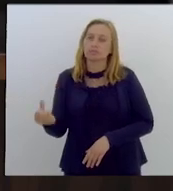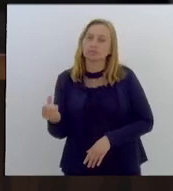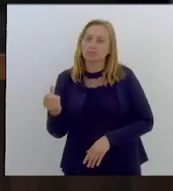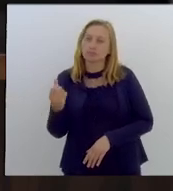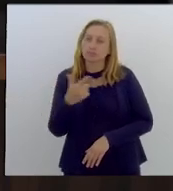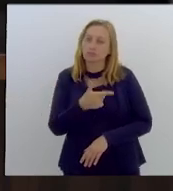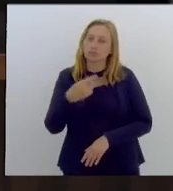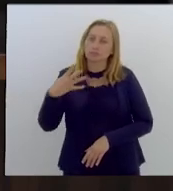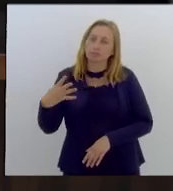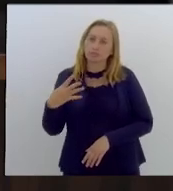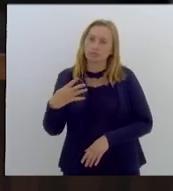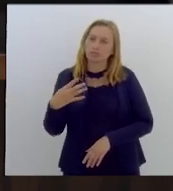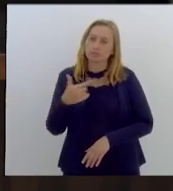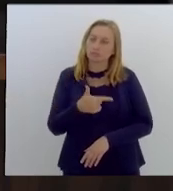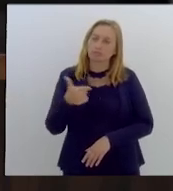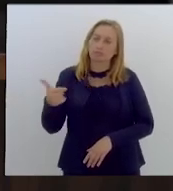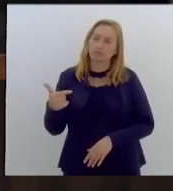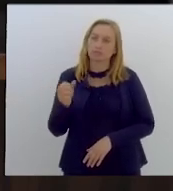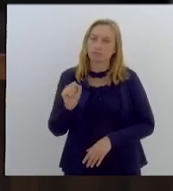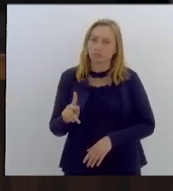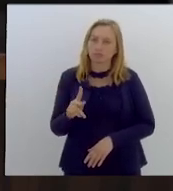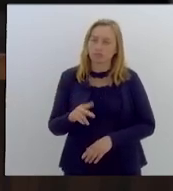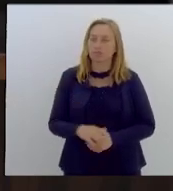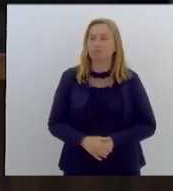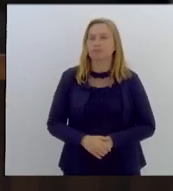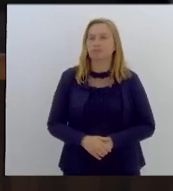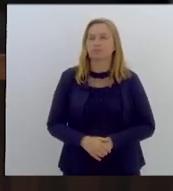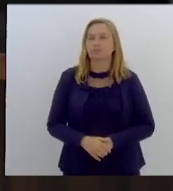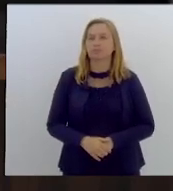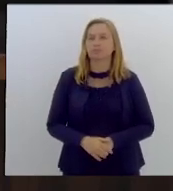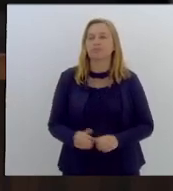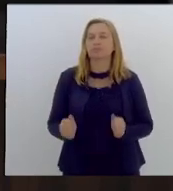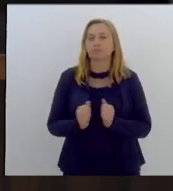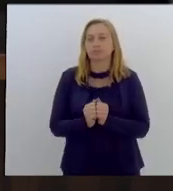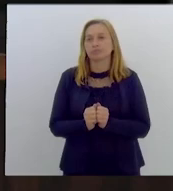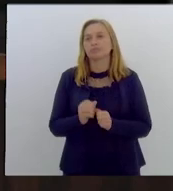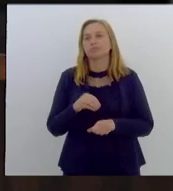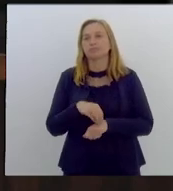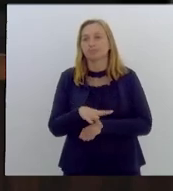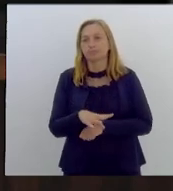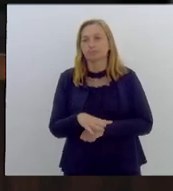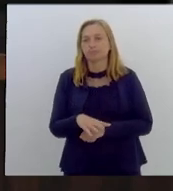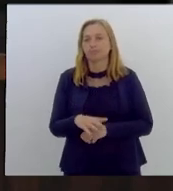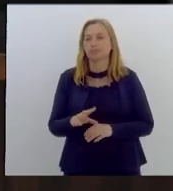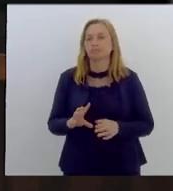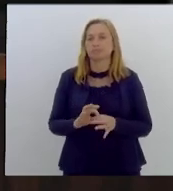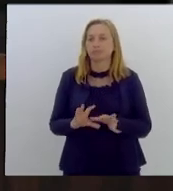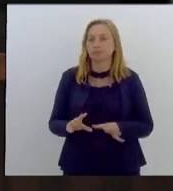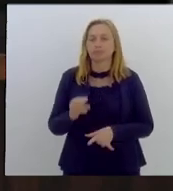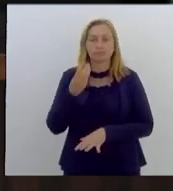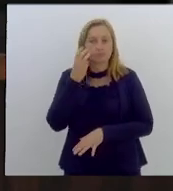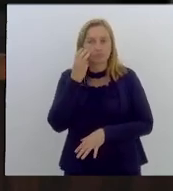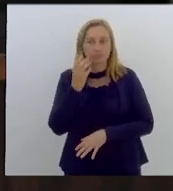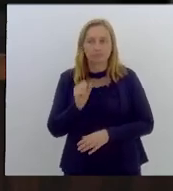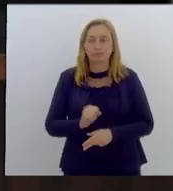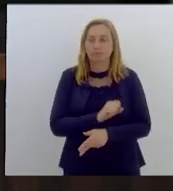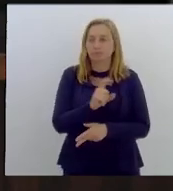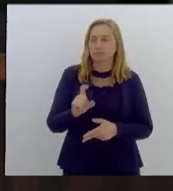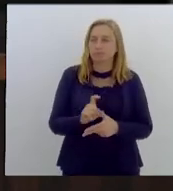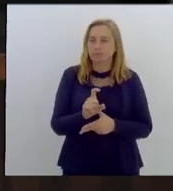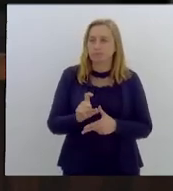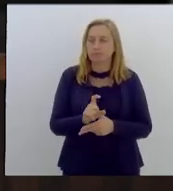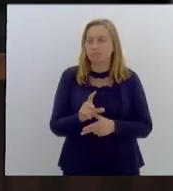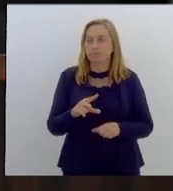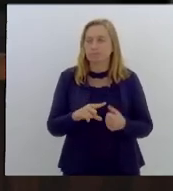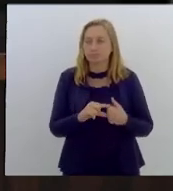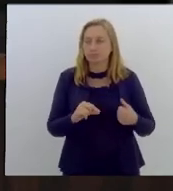de 21. Ok? E junto com esse destaque, esse é da autoria do Valdec. Poder Executivo,